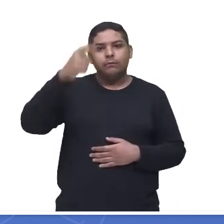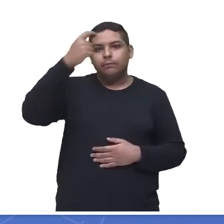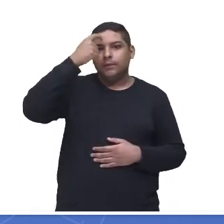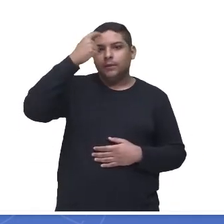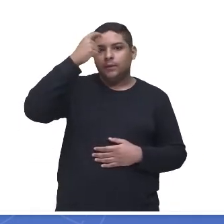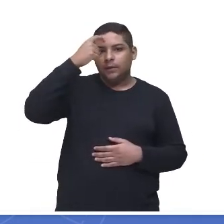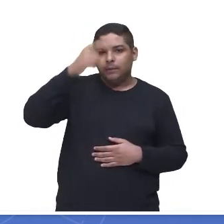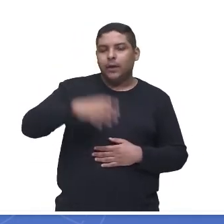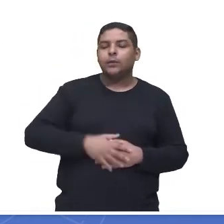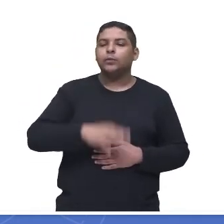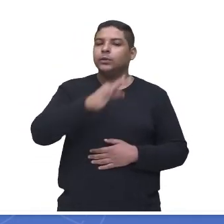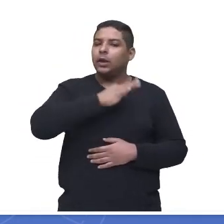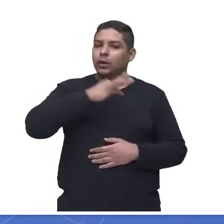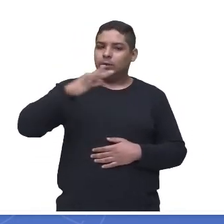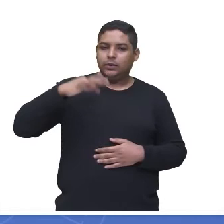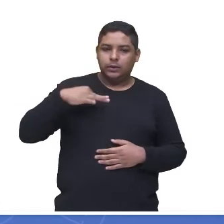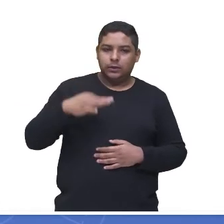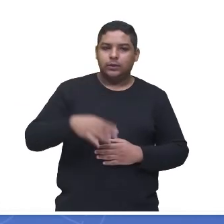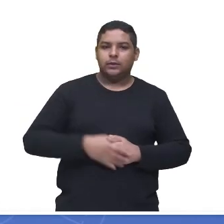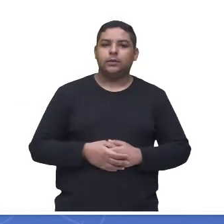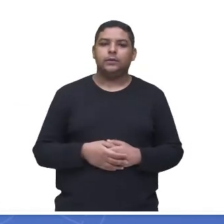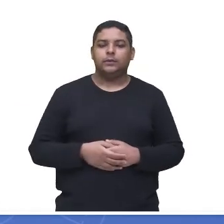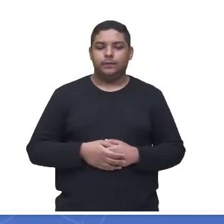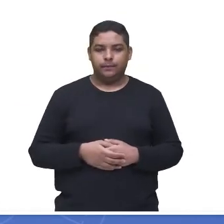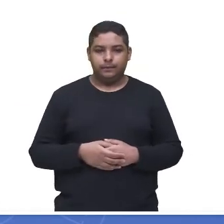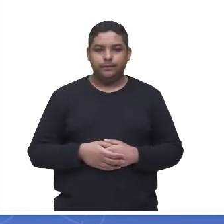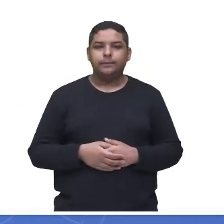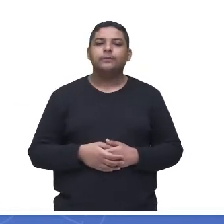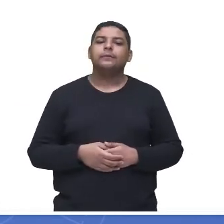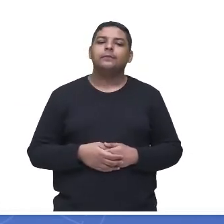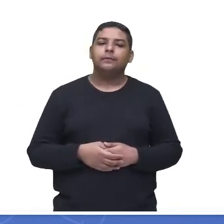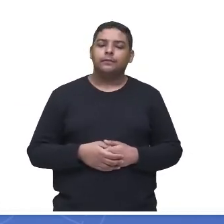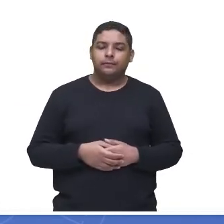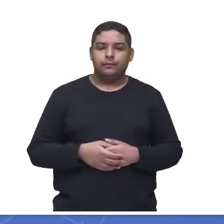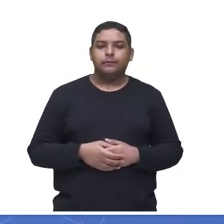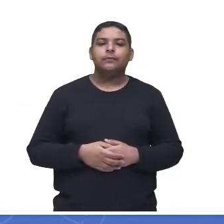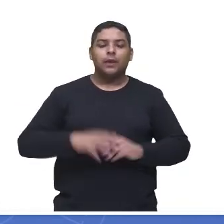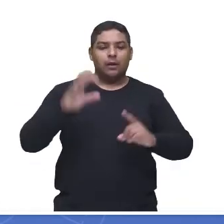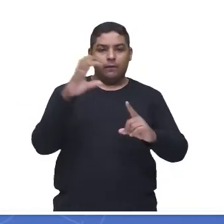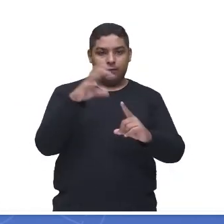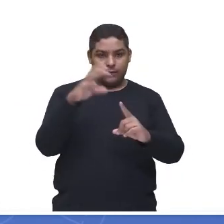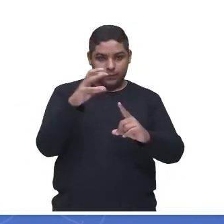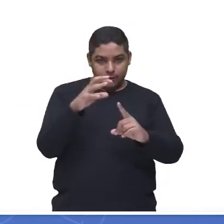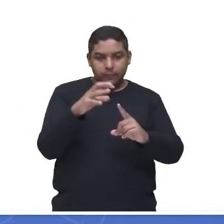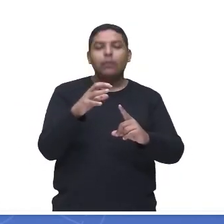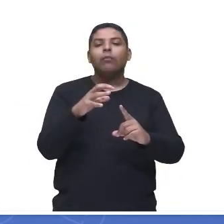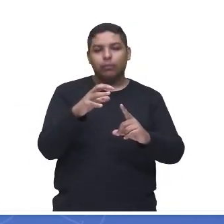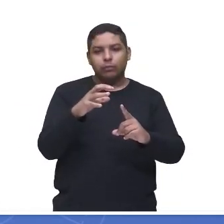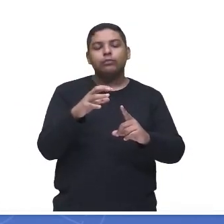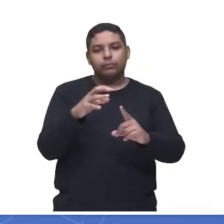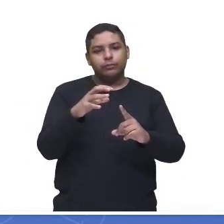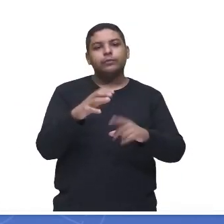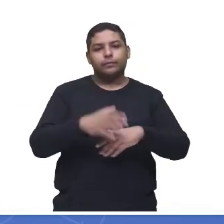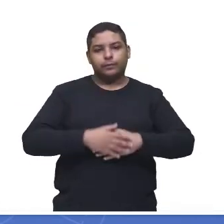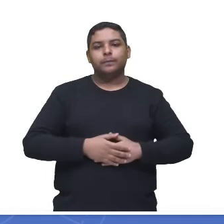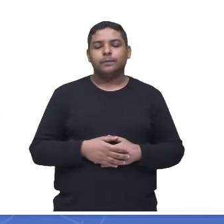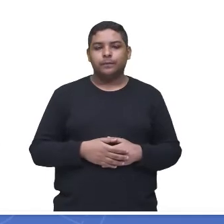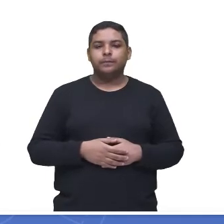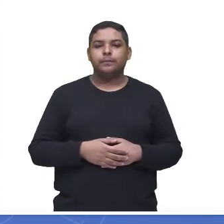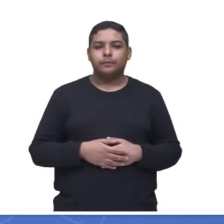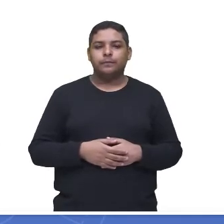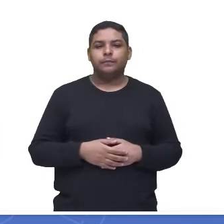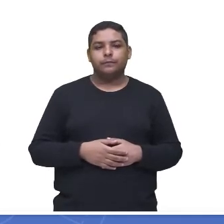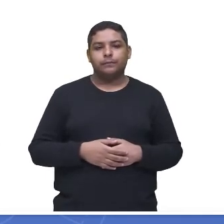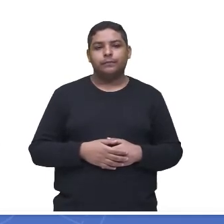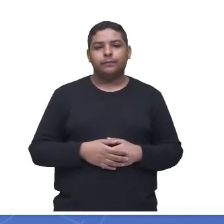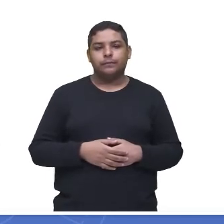teocêntrico, o que ele influenciou, né? Essa mudança de mentalidade, o ponto antropocêntrico. O que influenciou? Então, tem